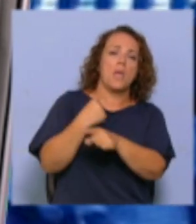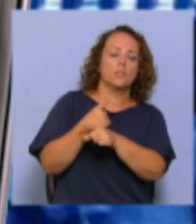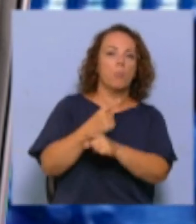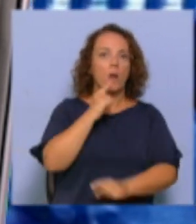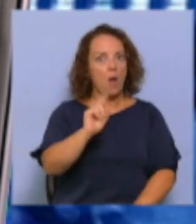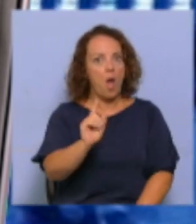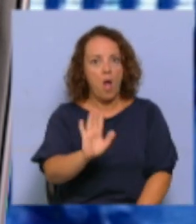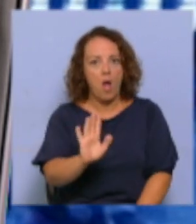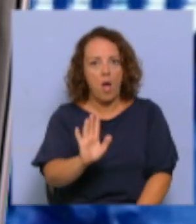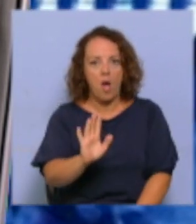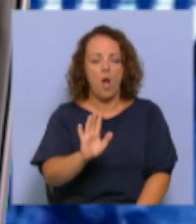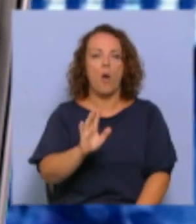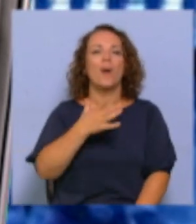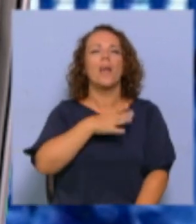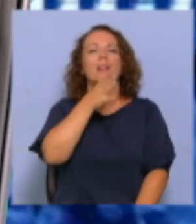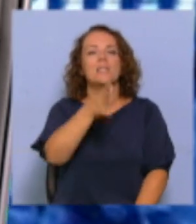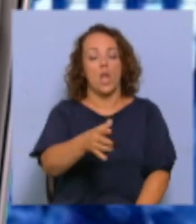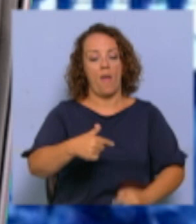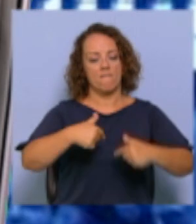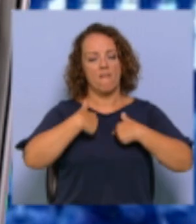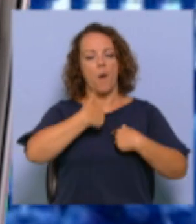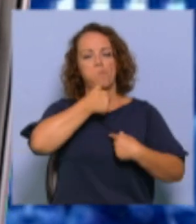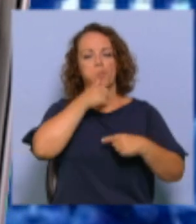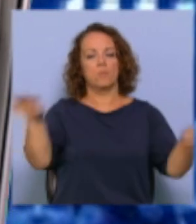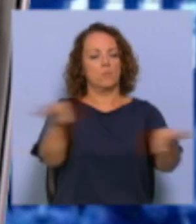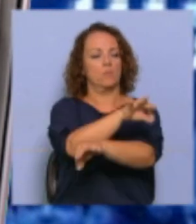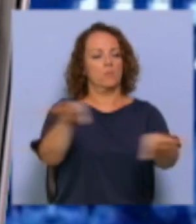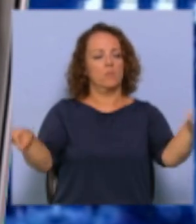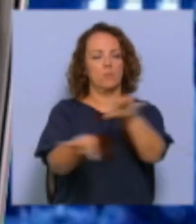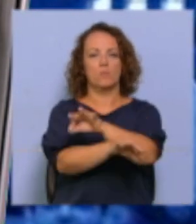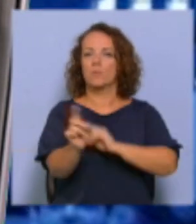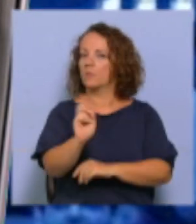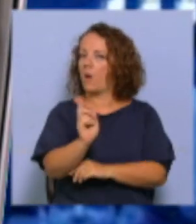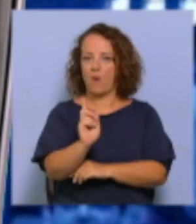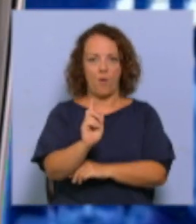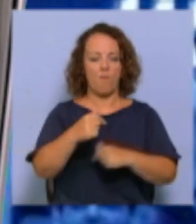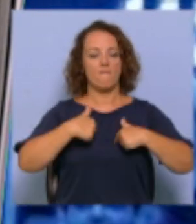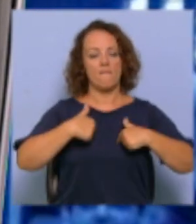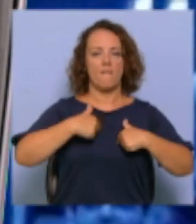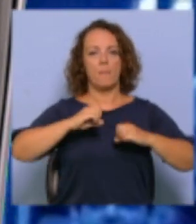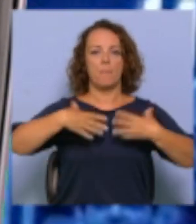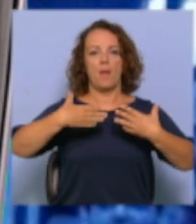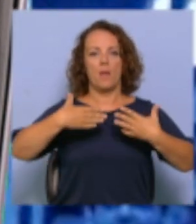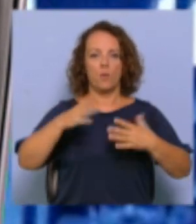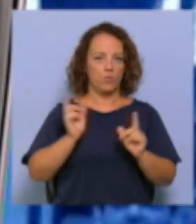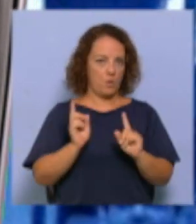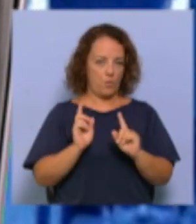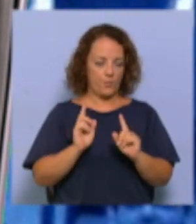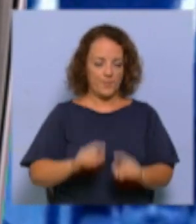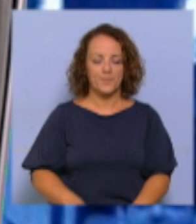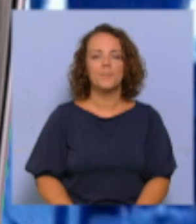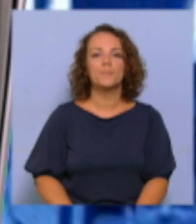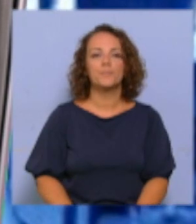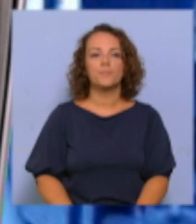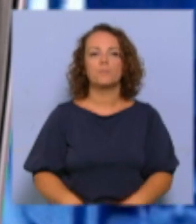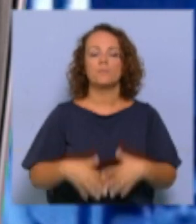não sou eu que ponho os últimos em último, nem sou eu o primeiro que me apresento a chegar em primeiro lugar. E